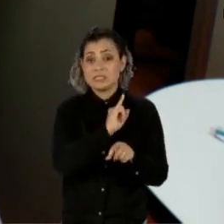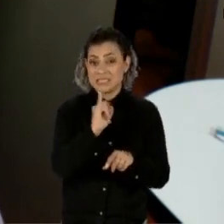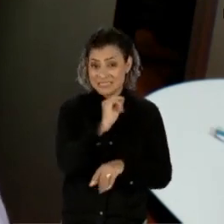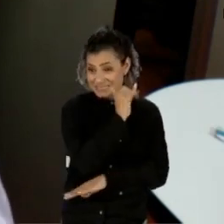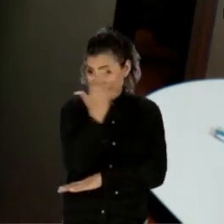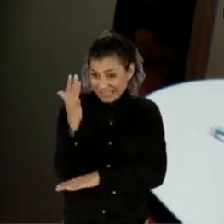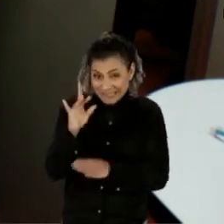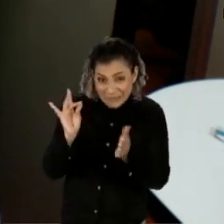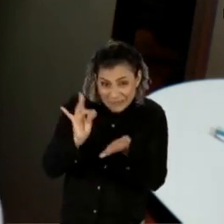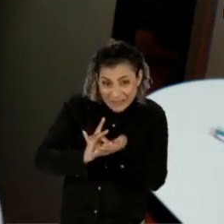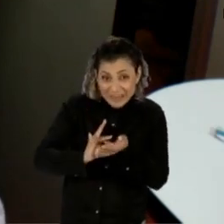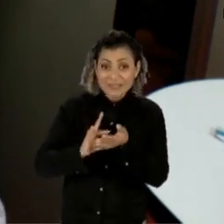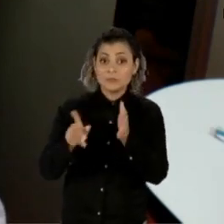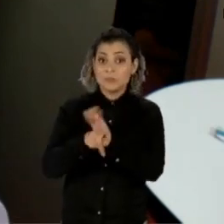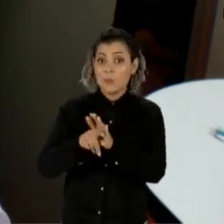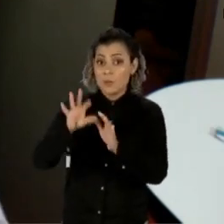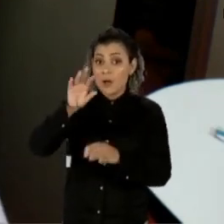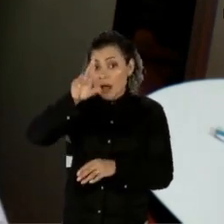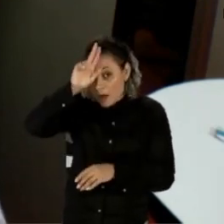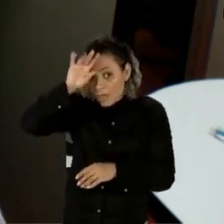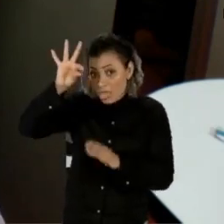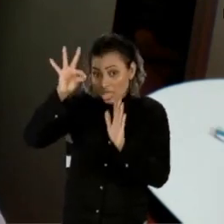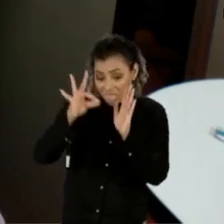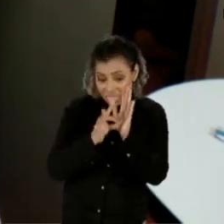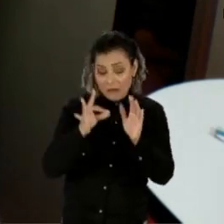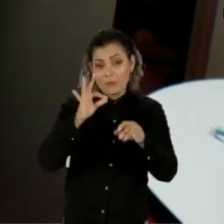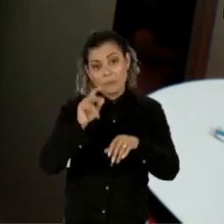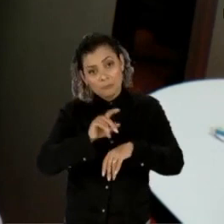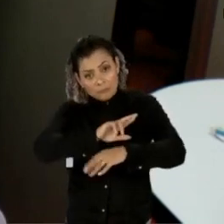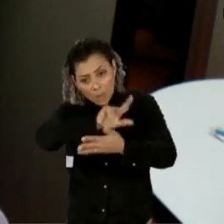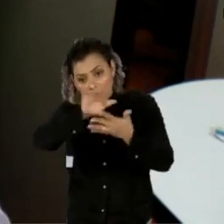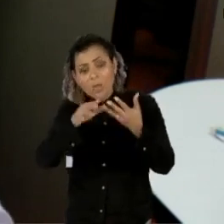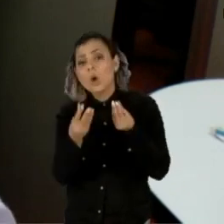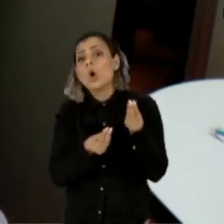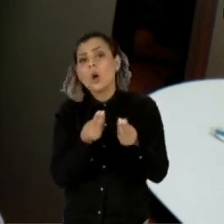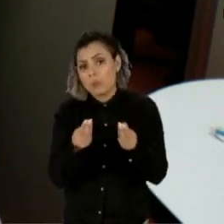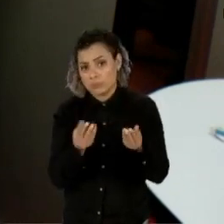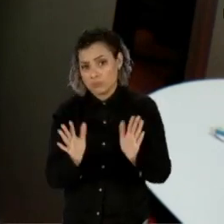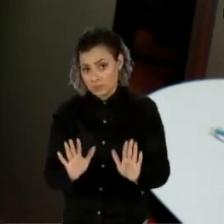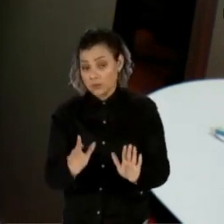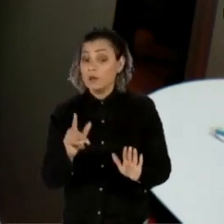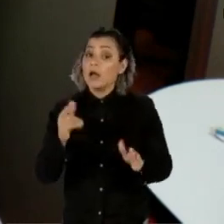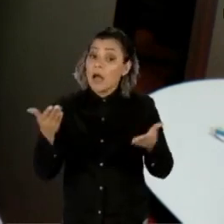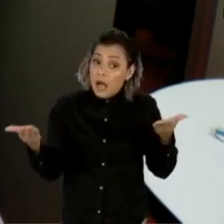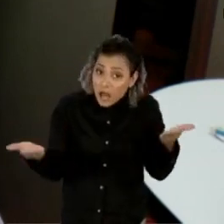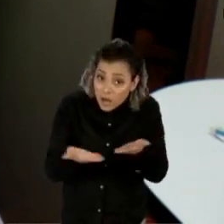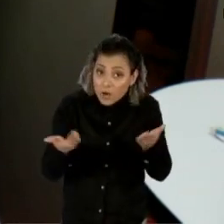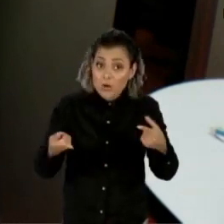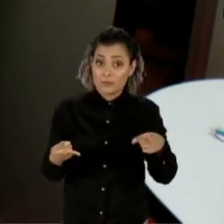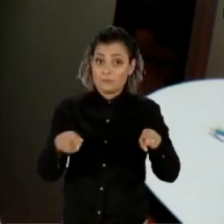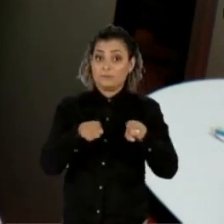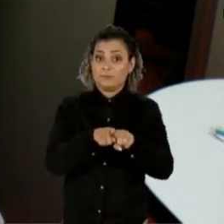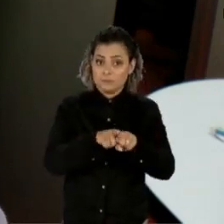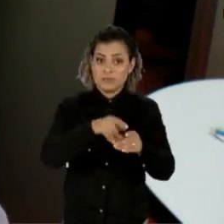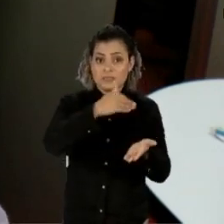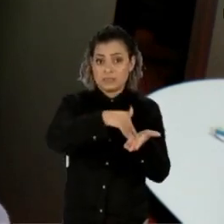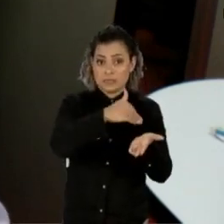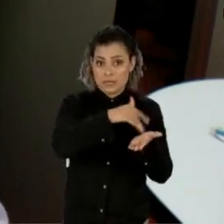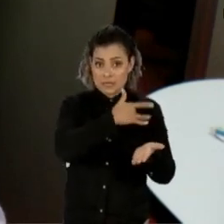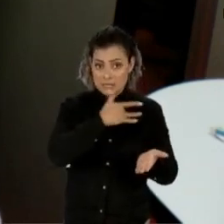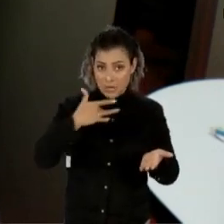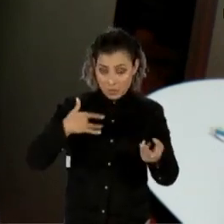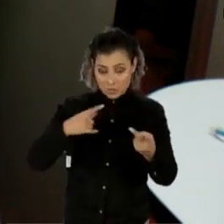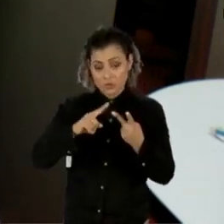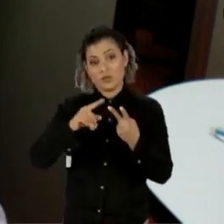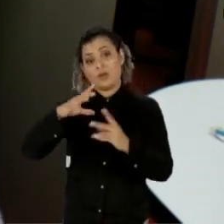sbt até então é um trabalho grande mas que está sendo eu acho que agora junto com o pessoal da secretaria de saúde está